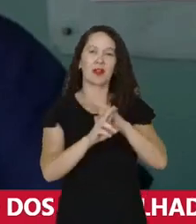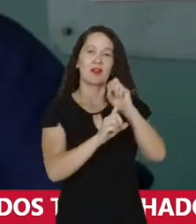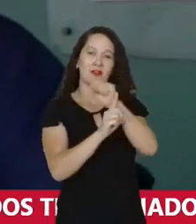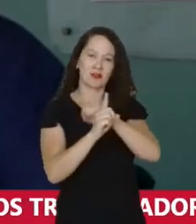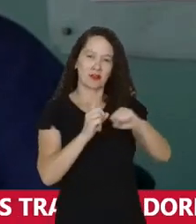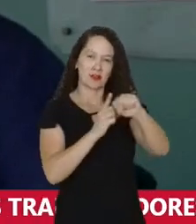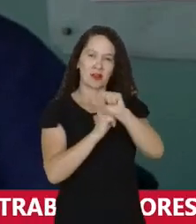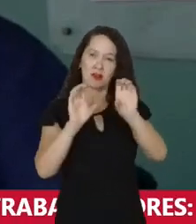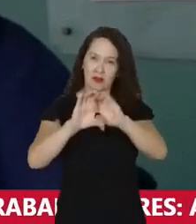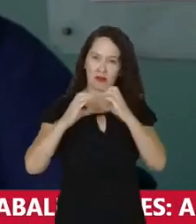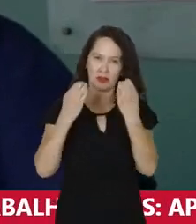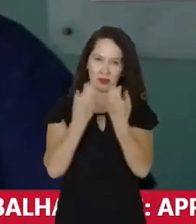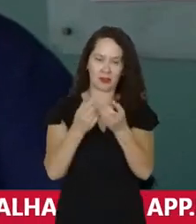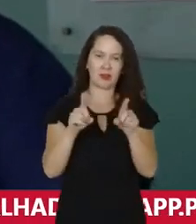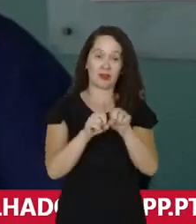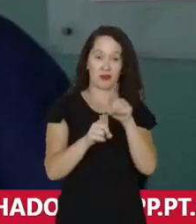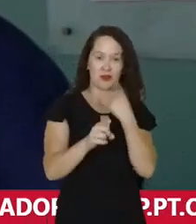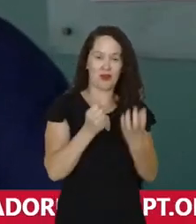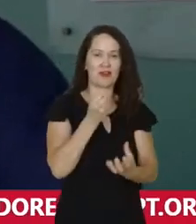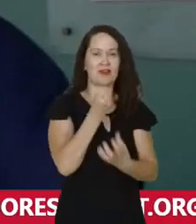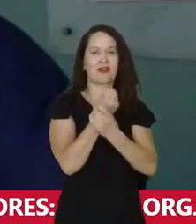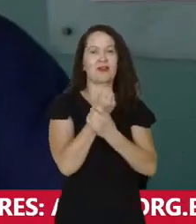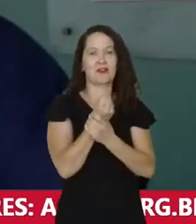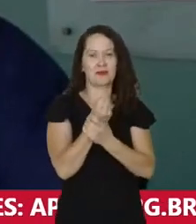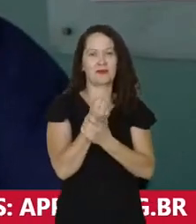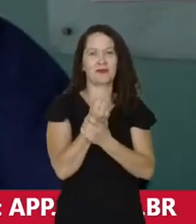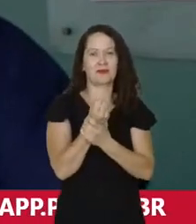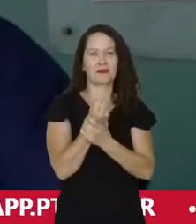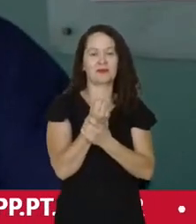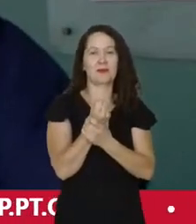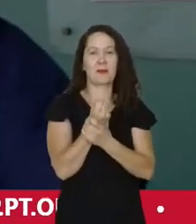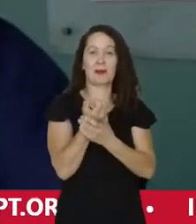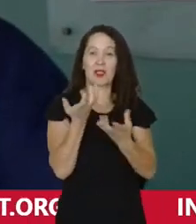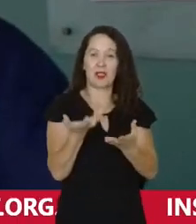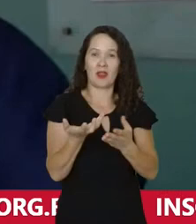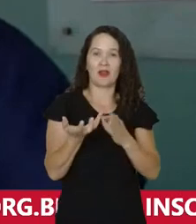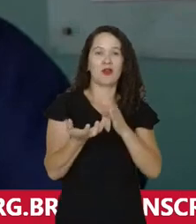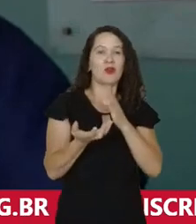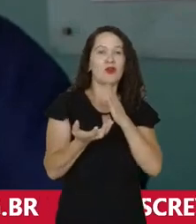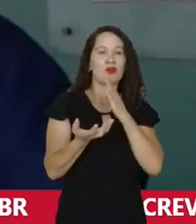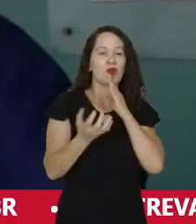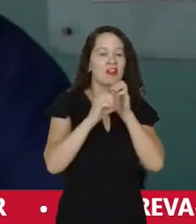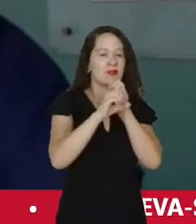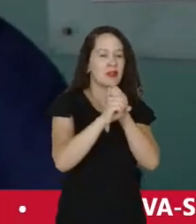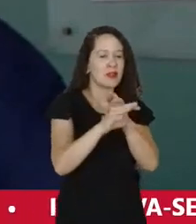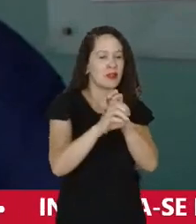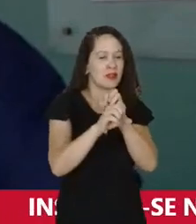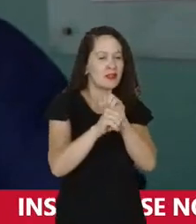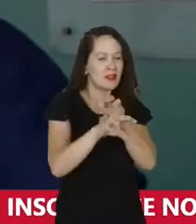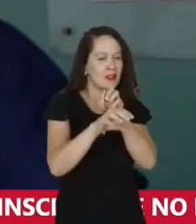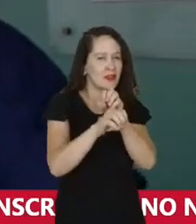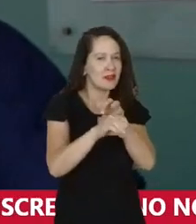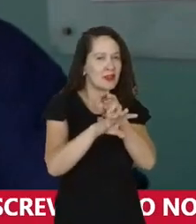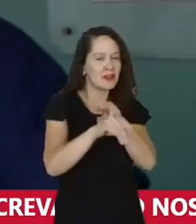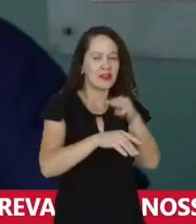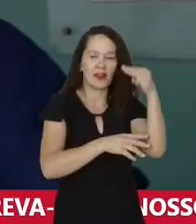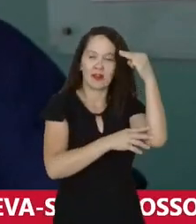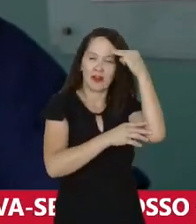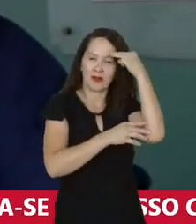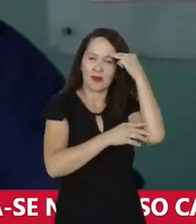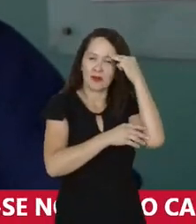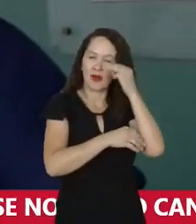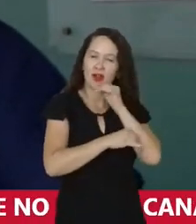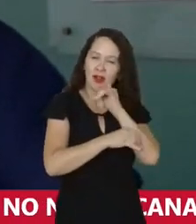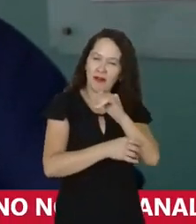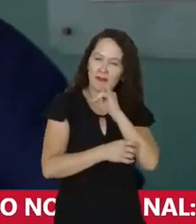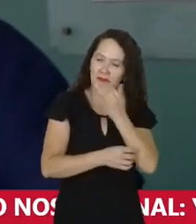comunitários, que garantimos a passagem dos conhecimentos, da história, da memória e